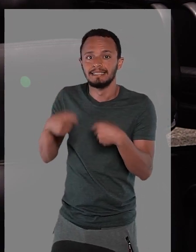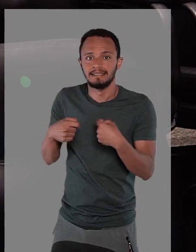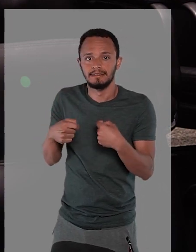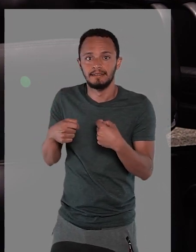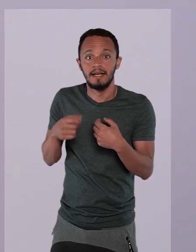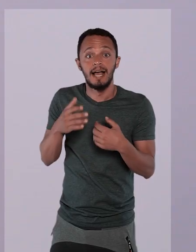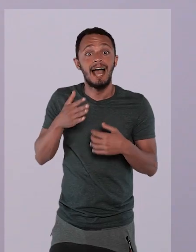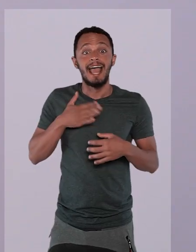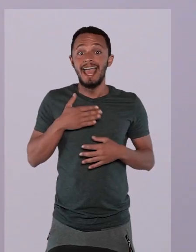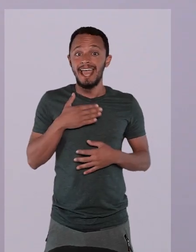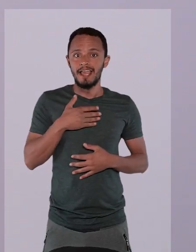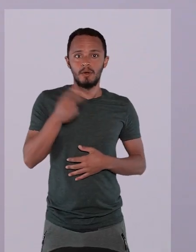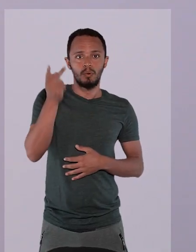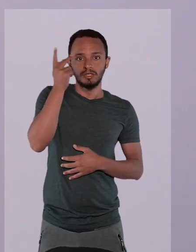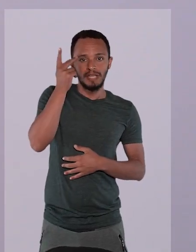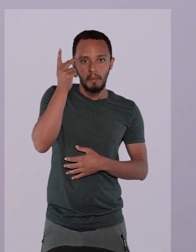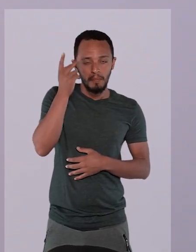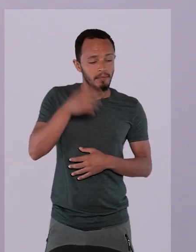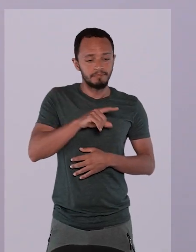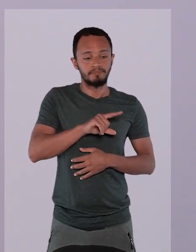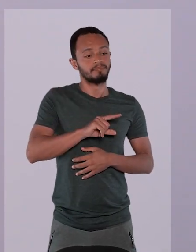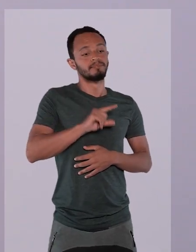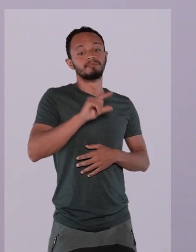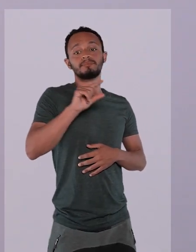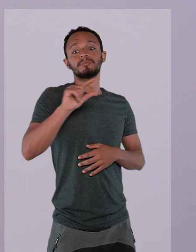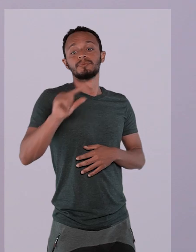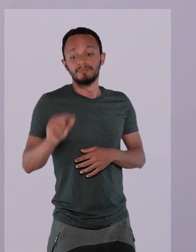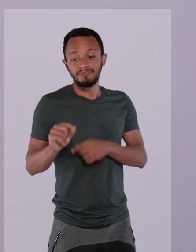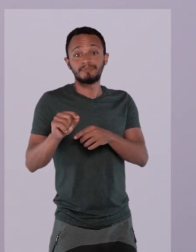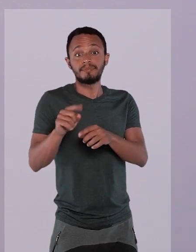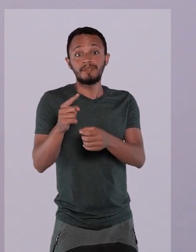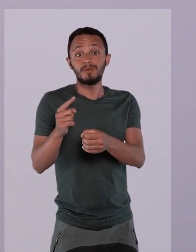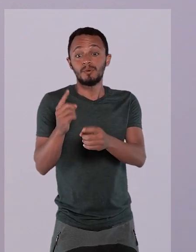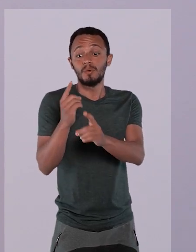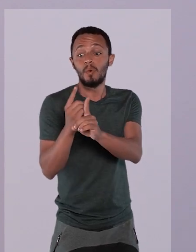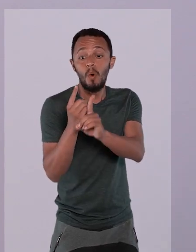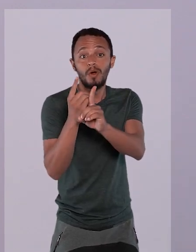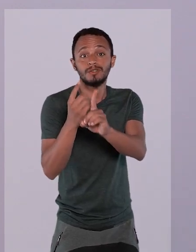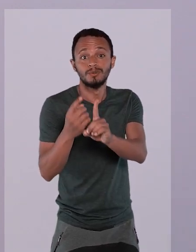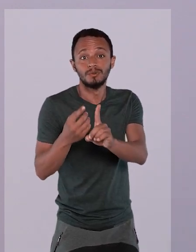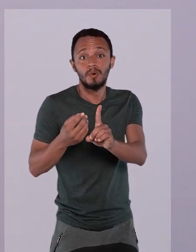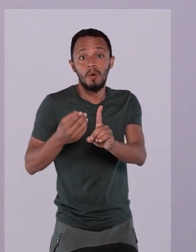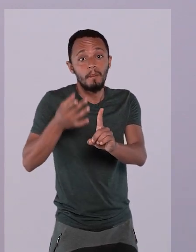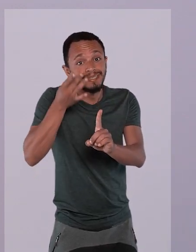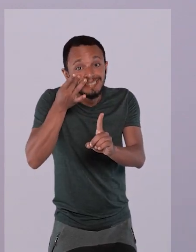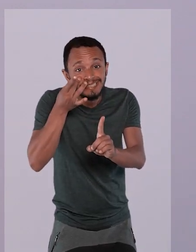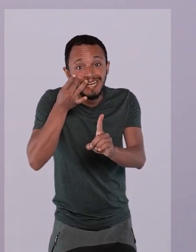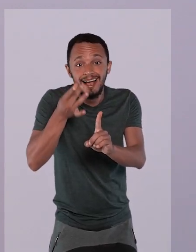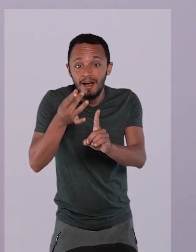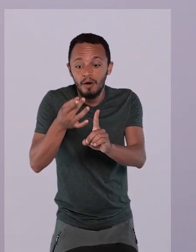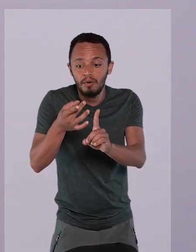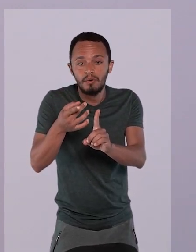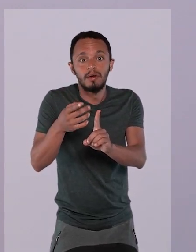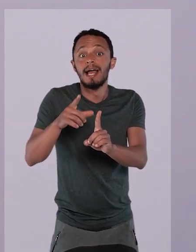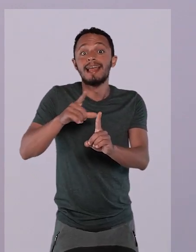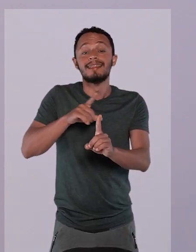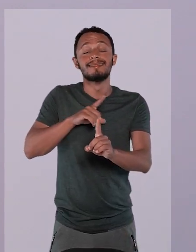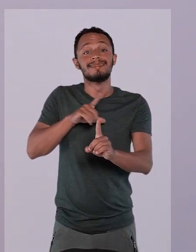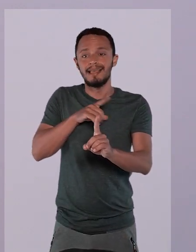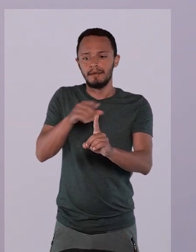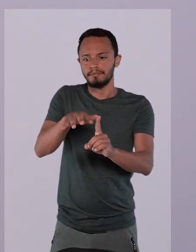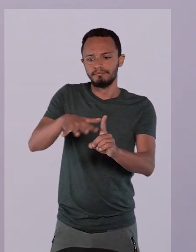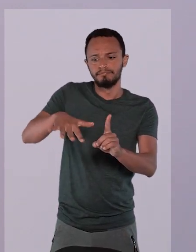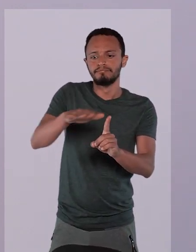nossa sociedade, que nem deveria ter ocorrido, mas ocorreu. E lá um colega nosso que tem um blog, né, eu